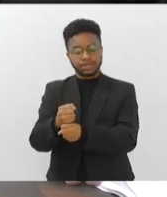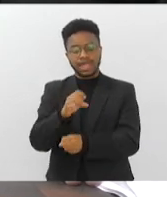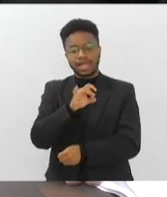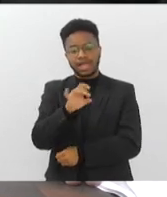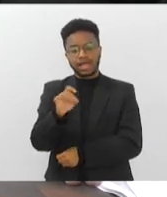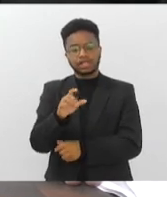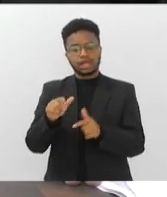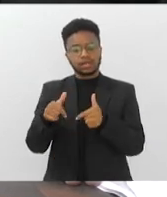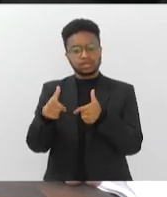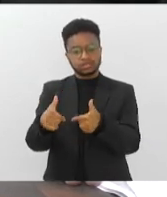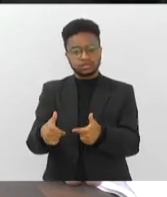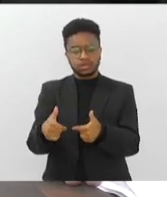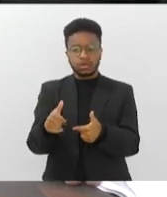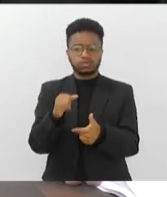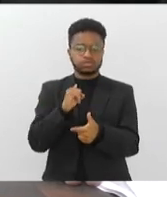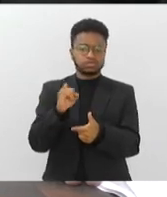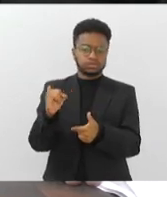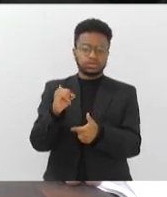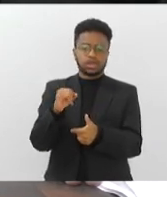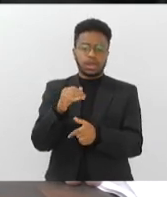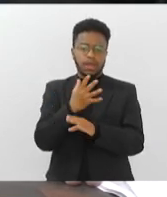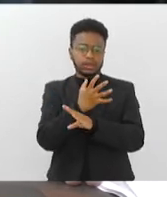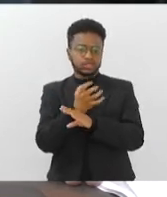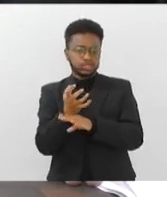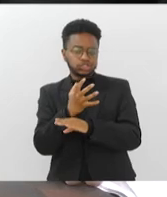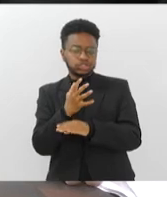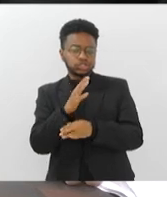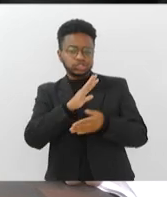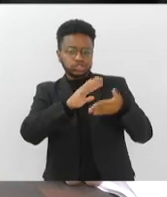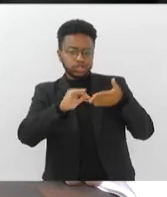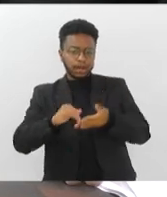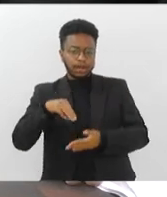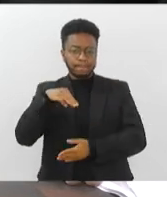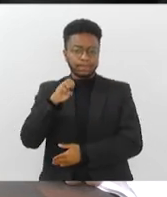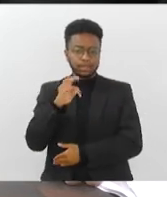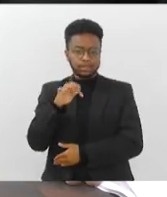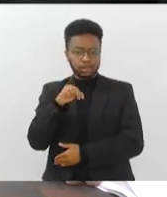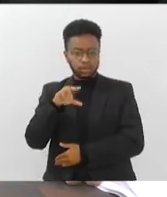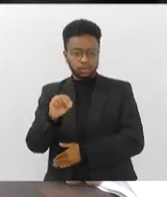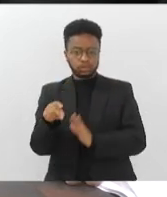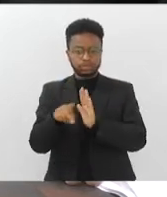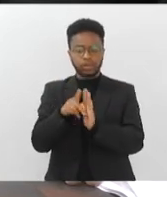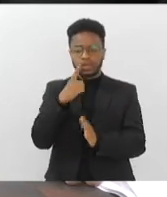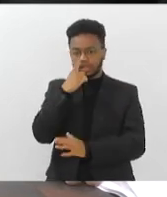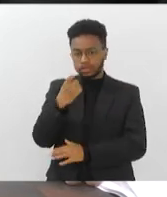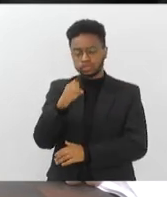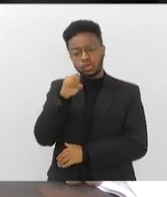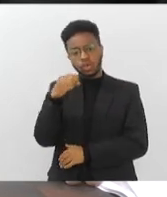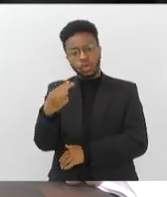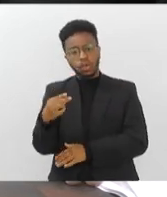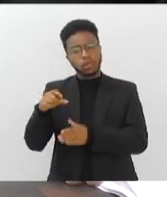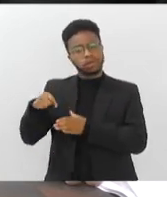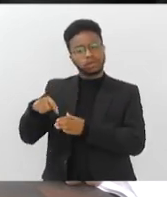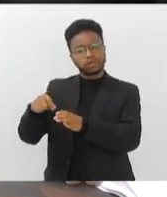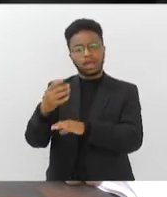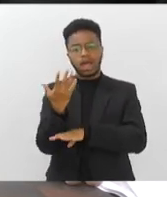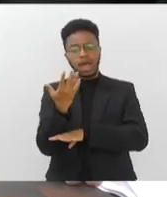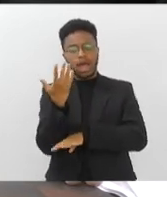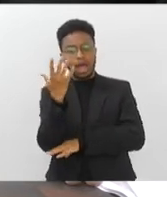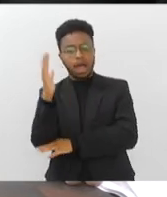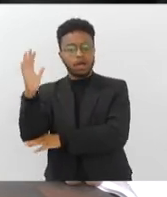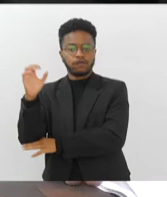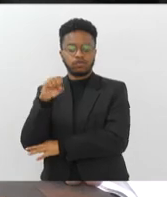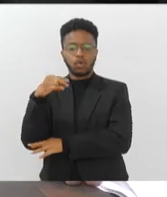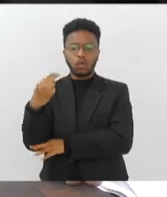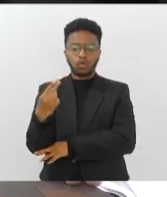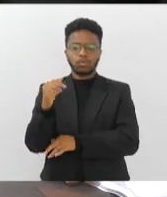iniciativa, seja captar o metano do lixo, seja plantar árvores, etc., etc., seja mudar a tecnologia de uma empresa,